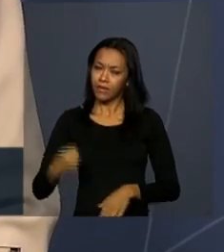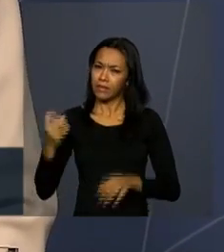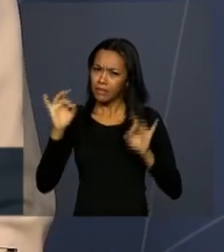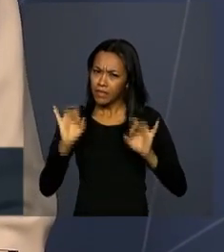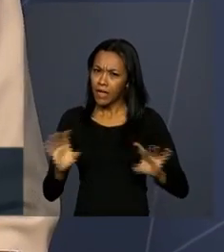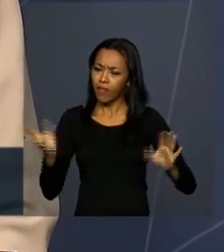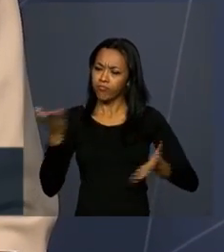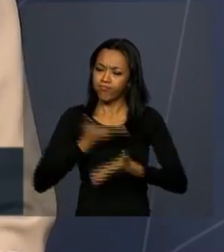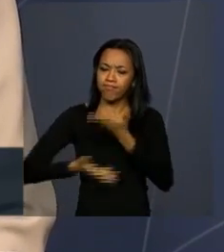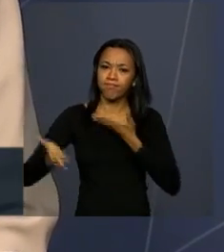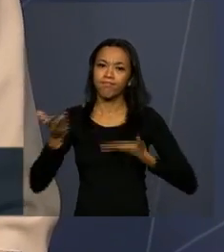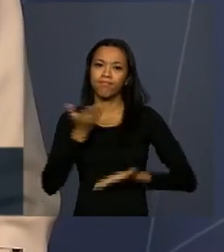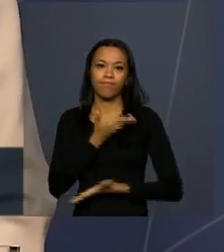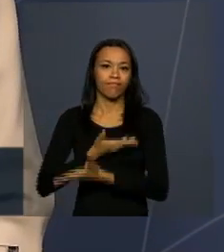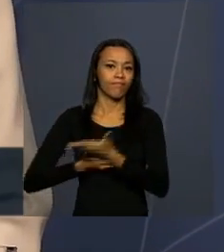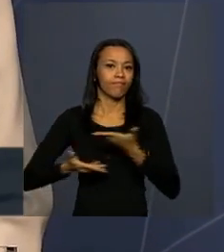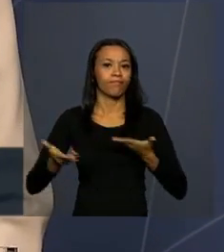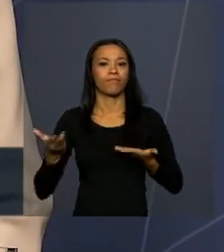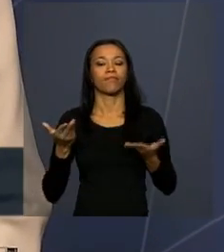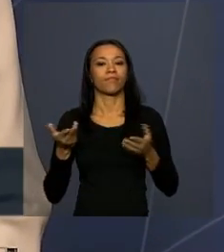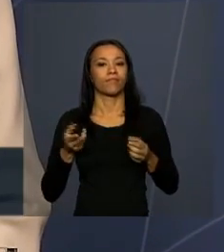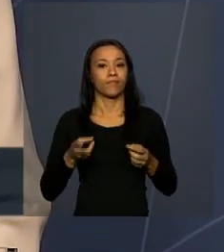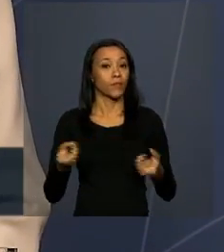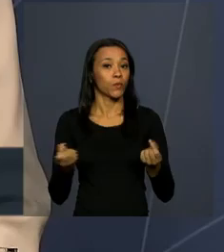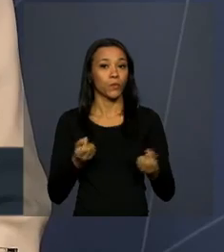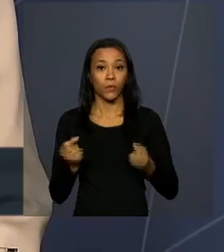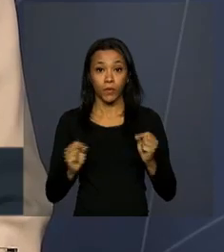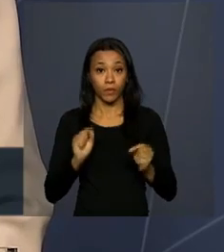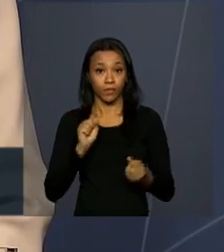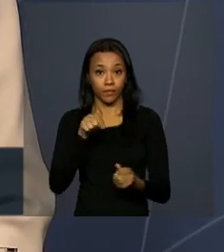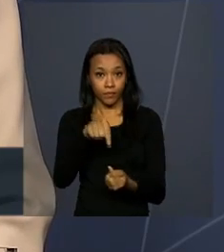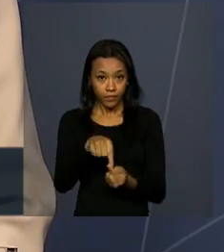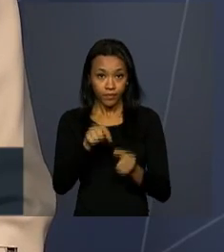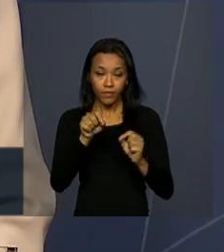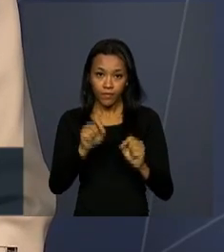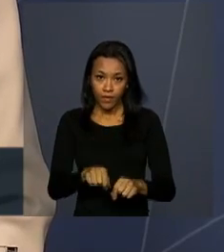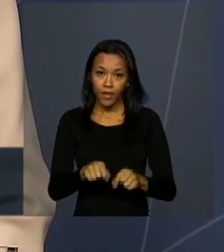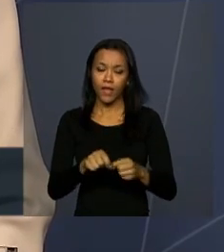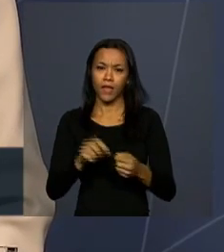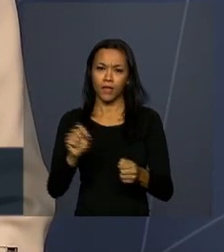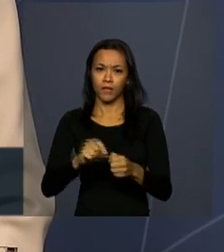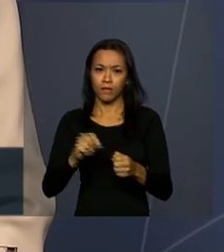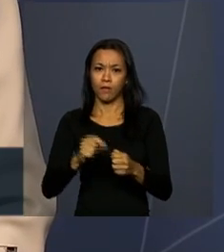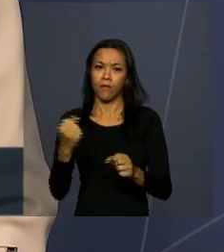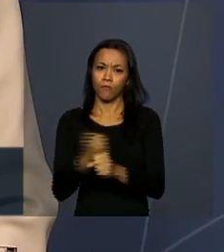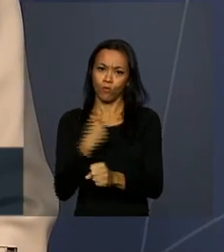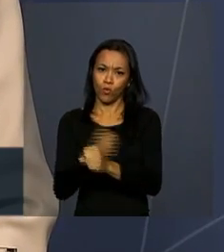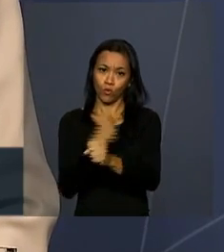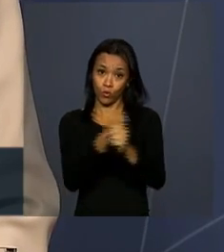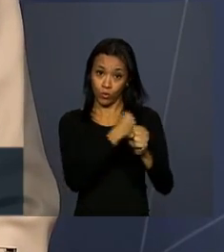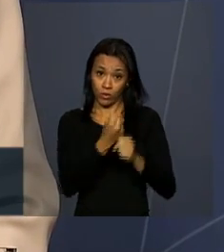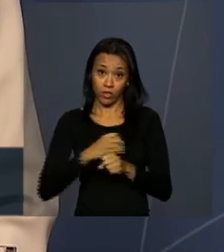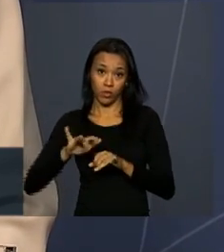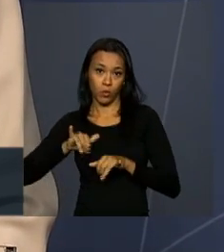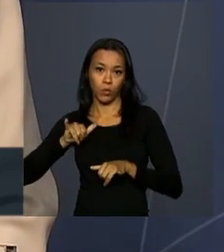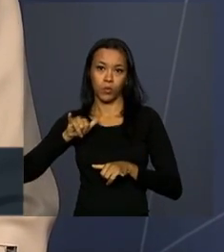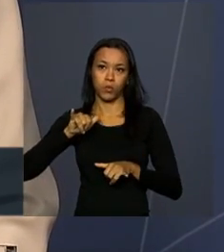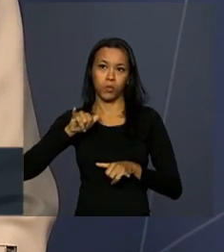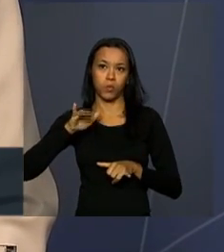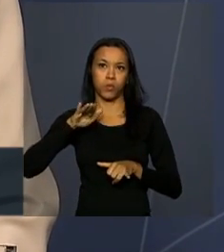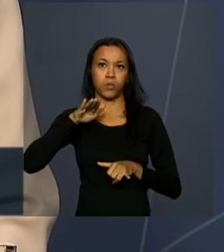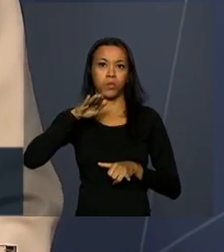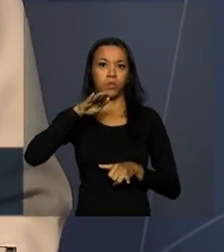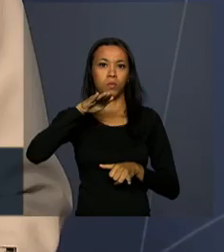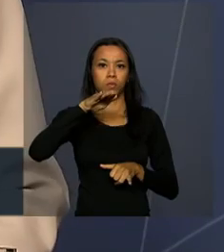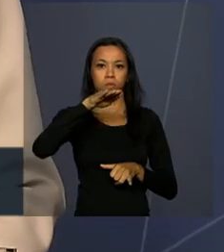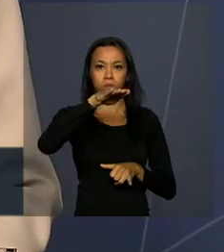cita está lisa na parceria para a produção dos caças gripen new generation isso é